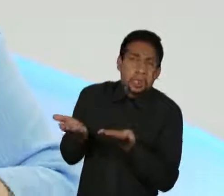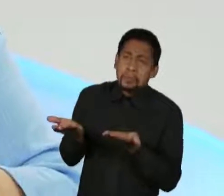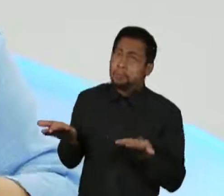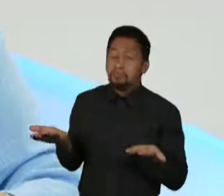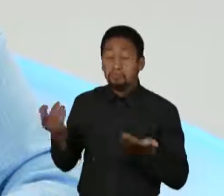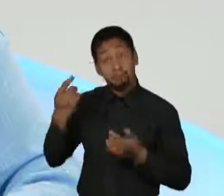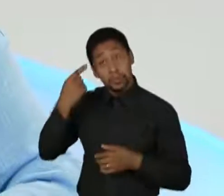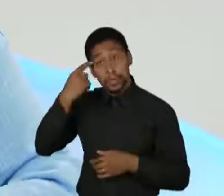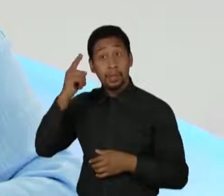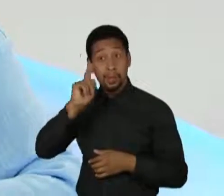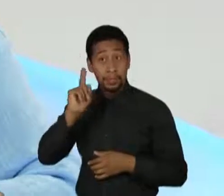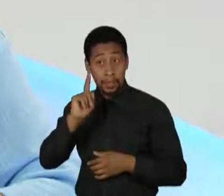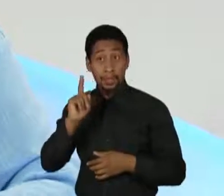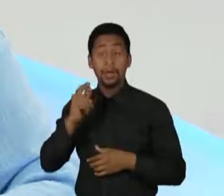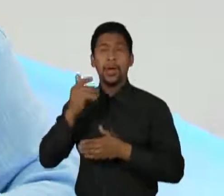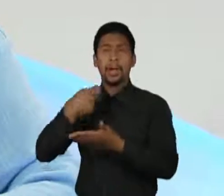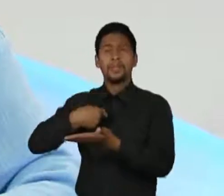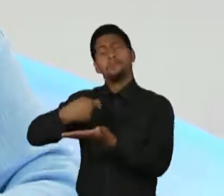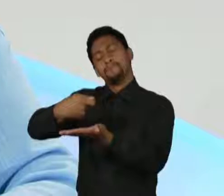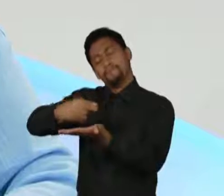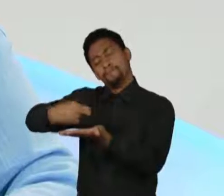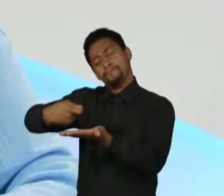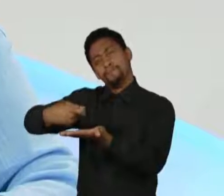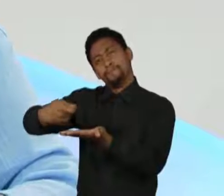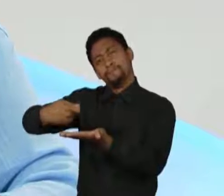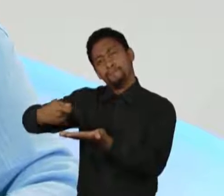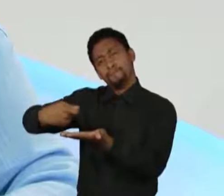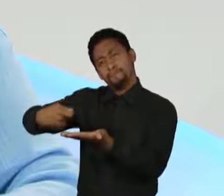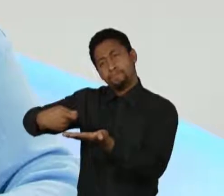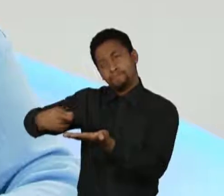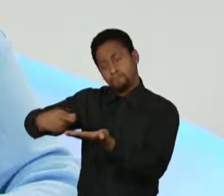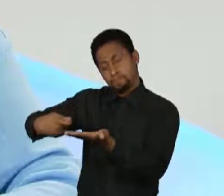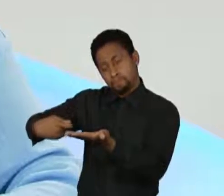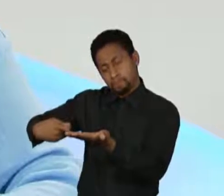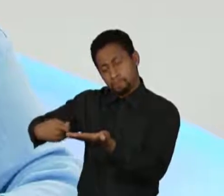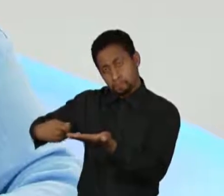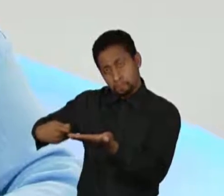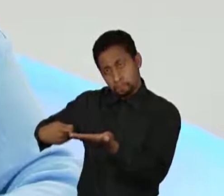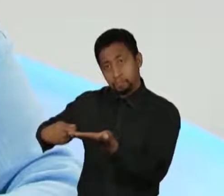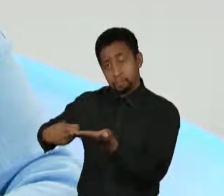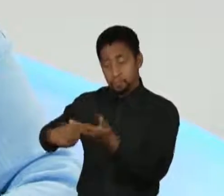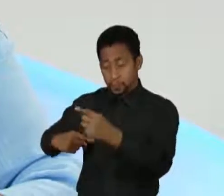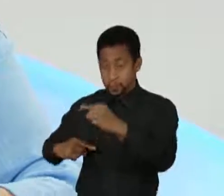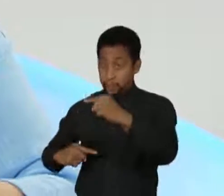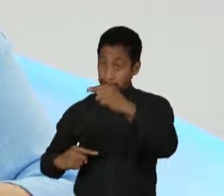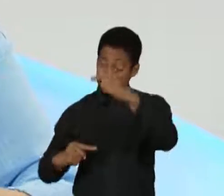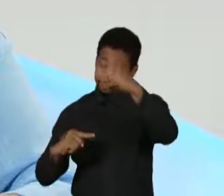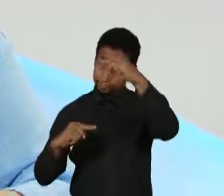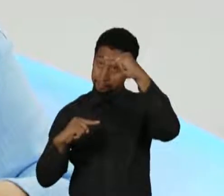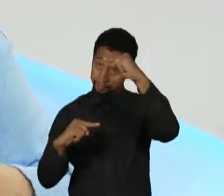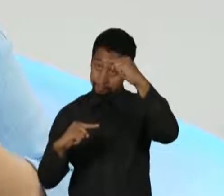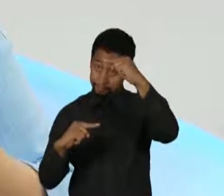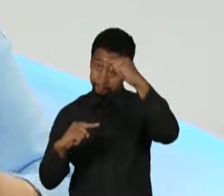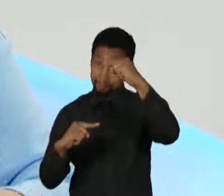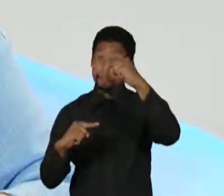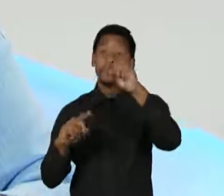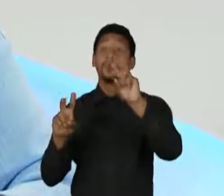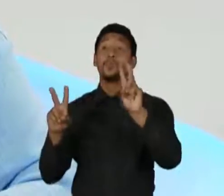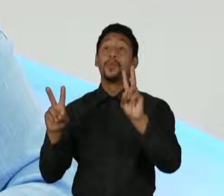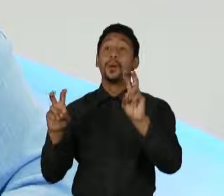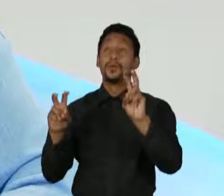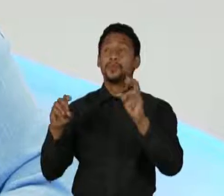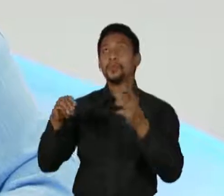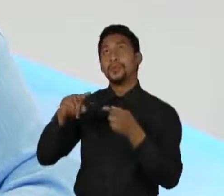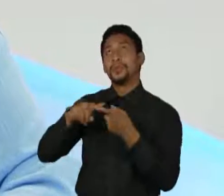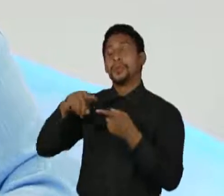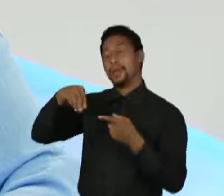desenvolvi toda uma parte que é uma parte que depois virou um pedacinho pequeno de tud R sobre as Marias sobre